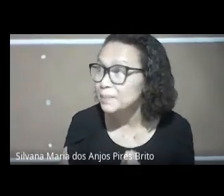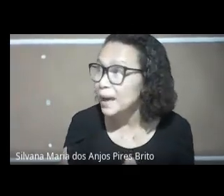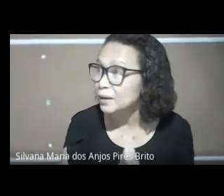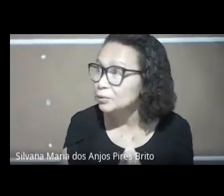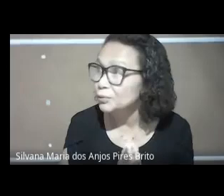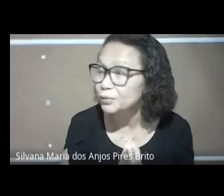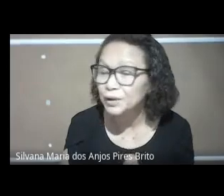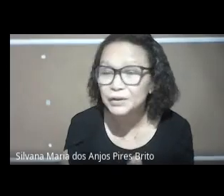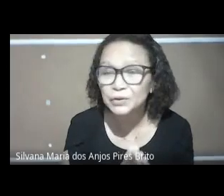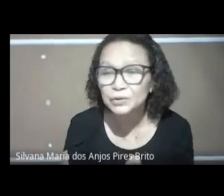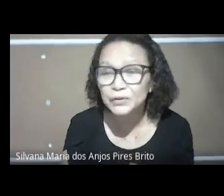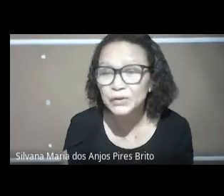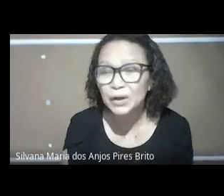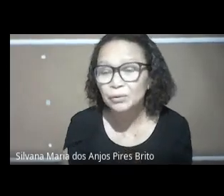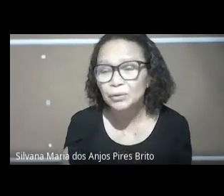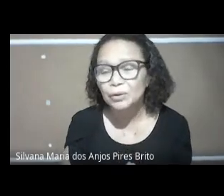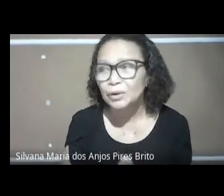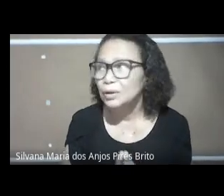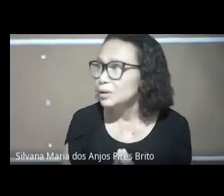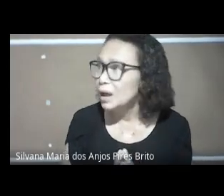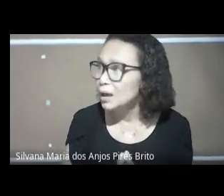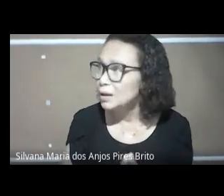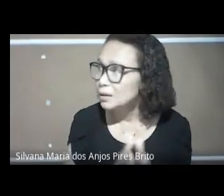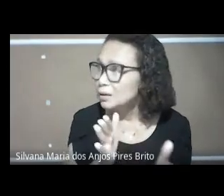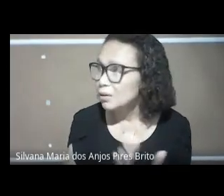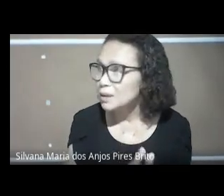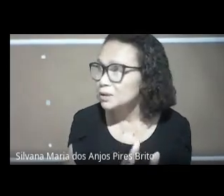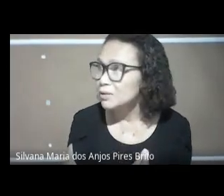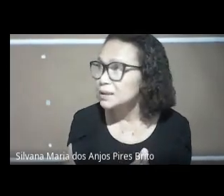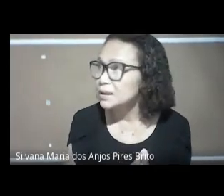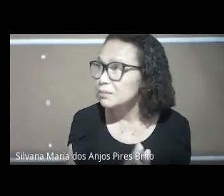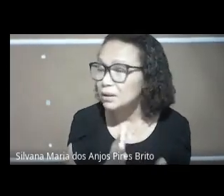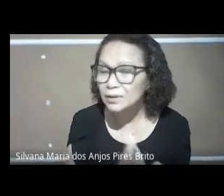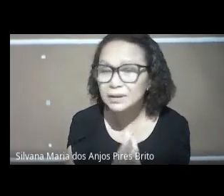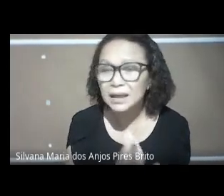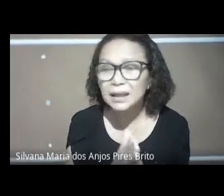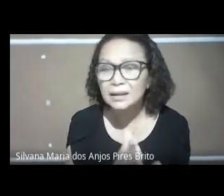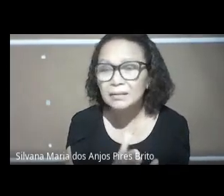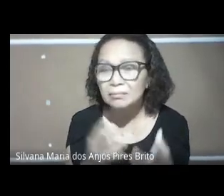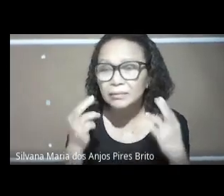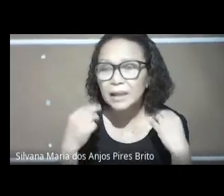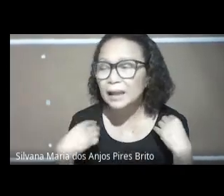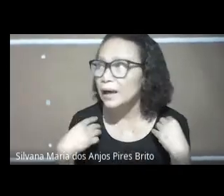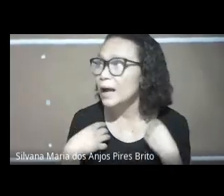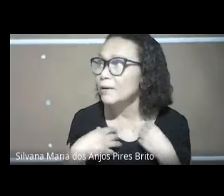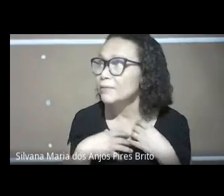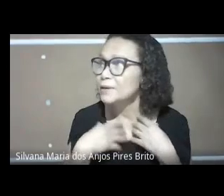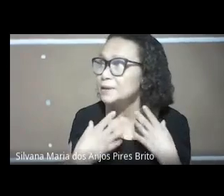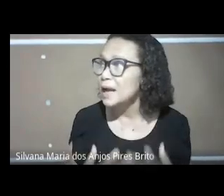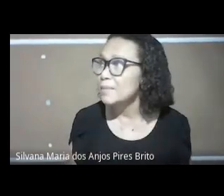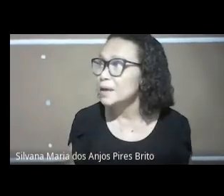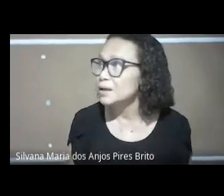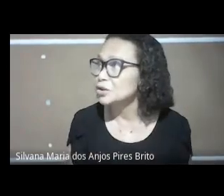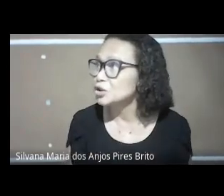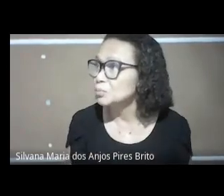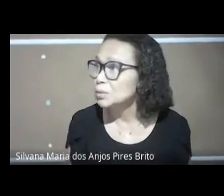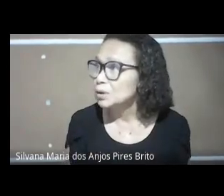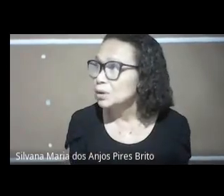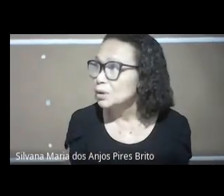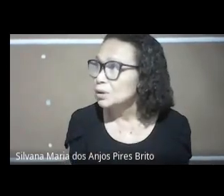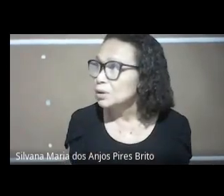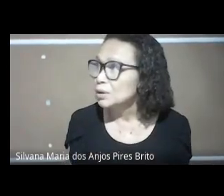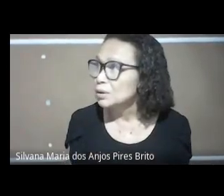de um aspecto físico seu, tá? Uma situação que você traga